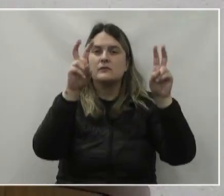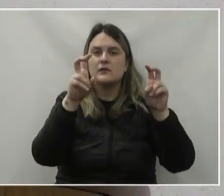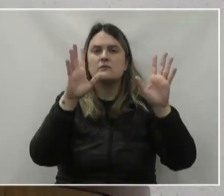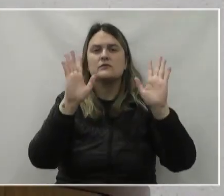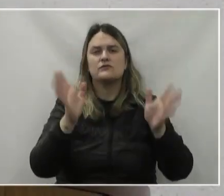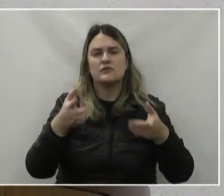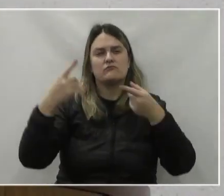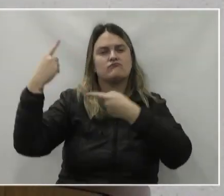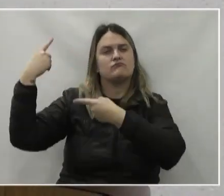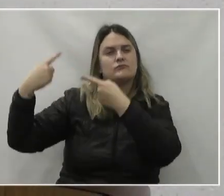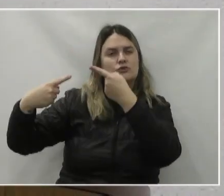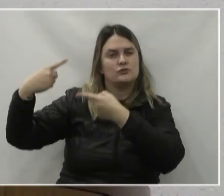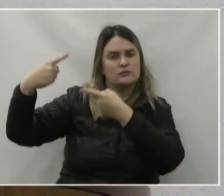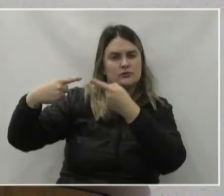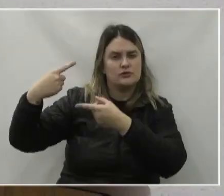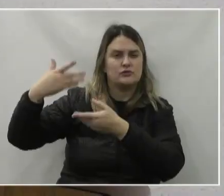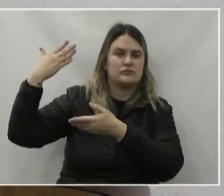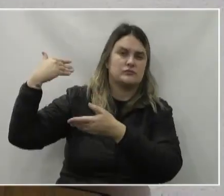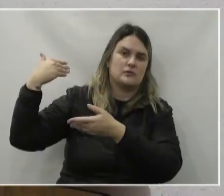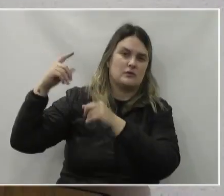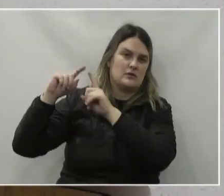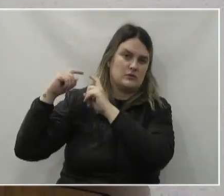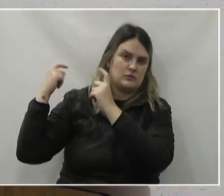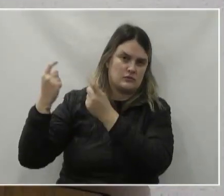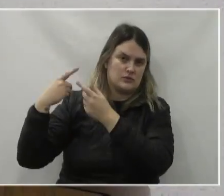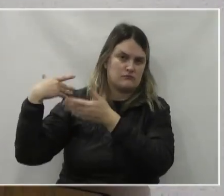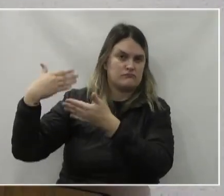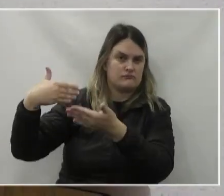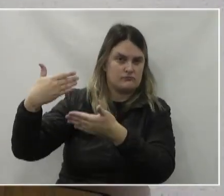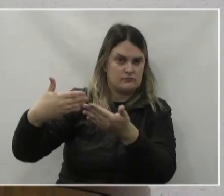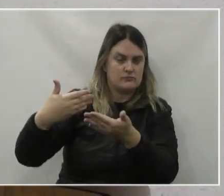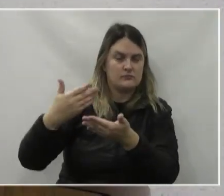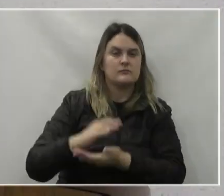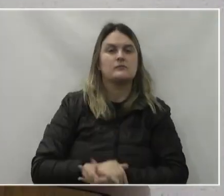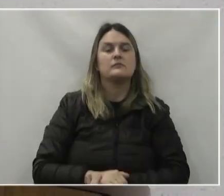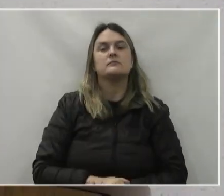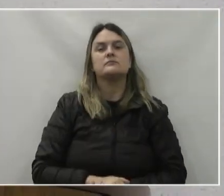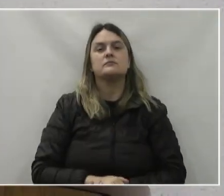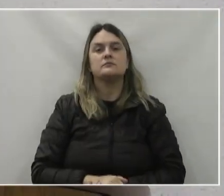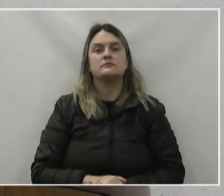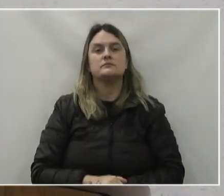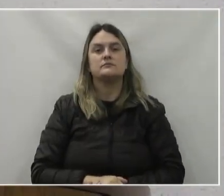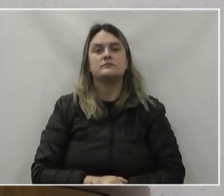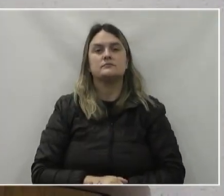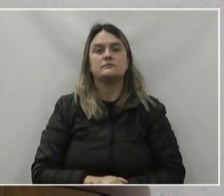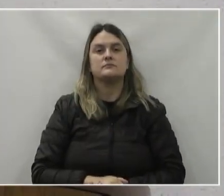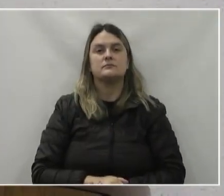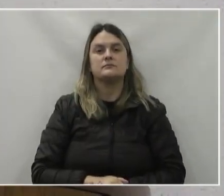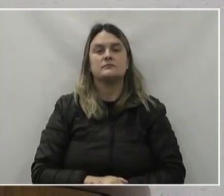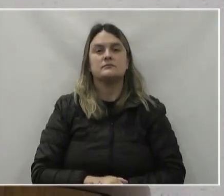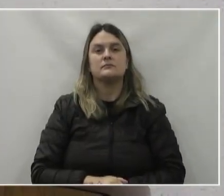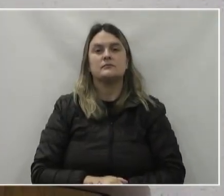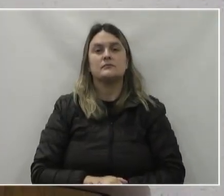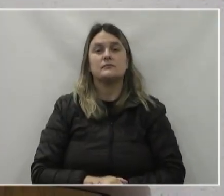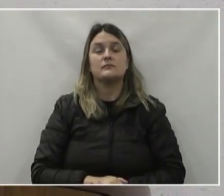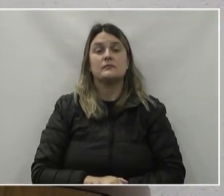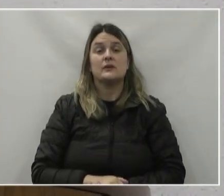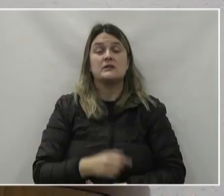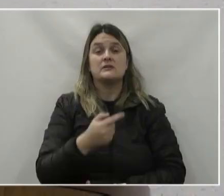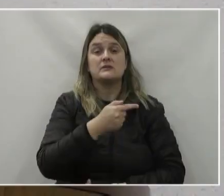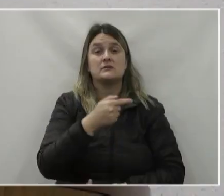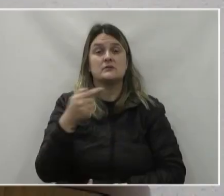vem sendo tratado e discutido há muito tempo, e que na